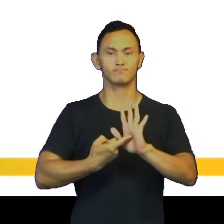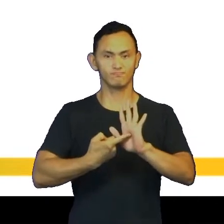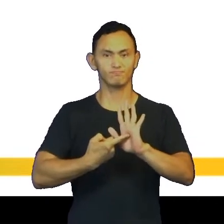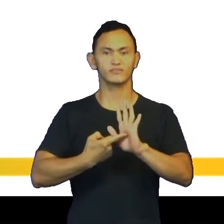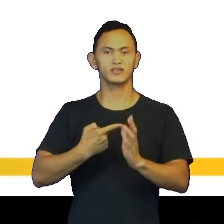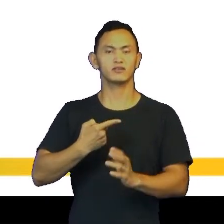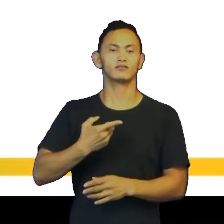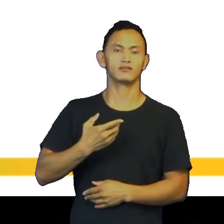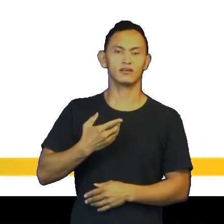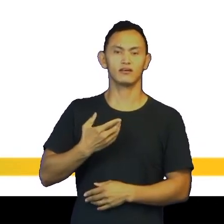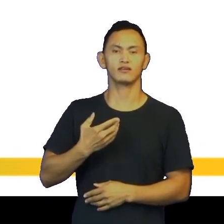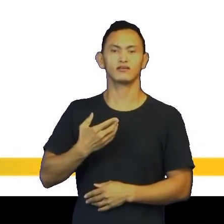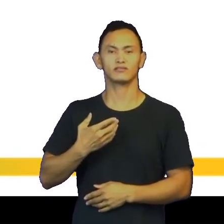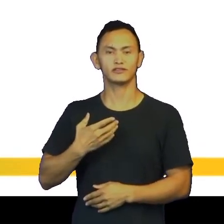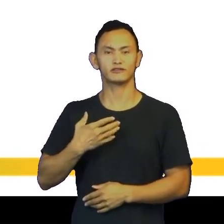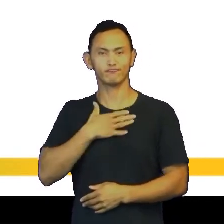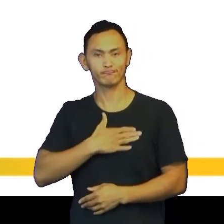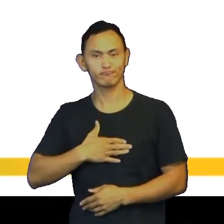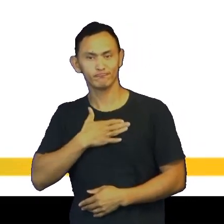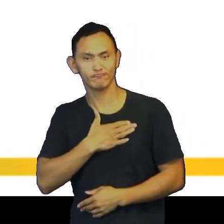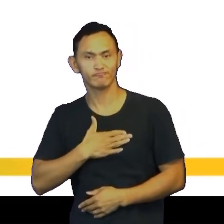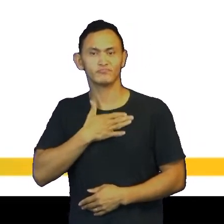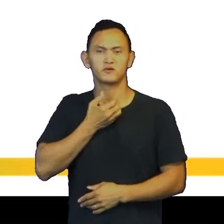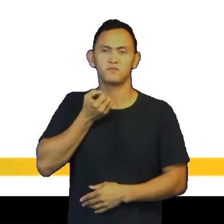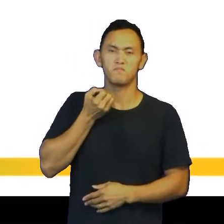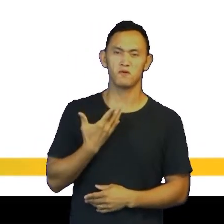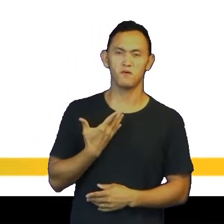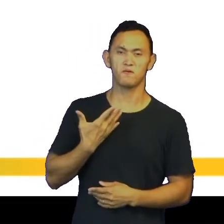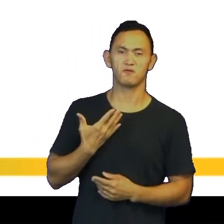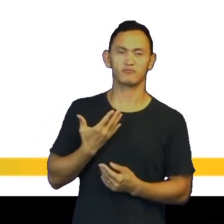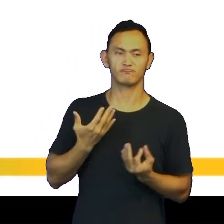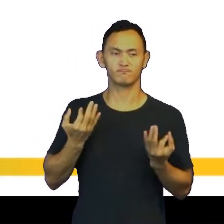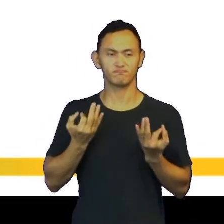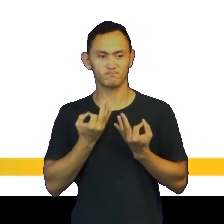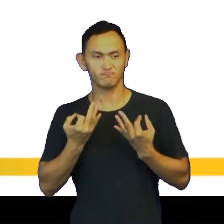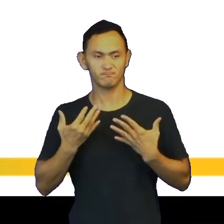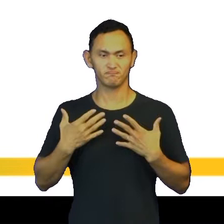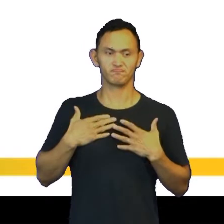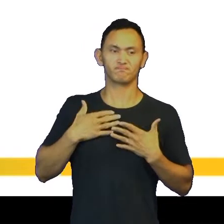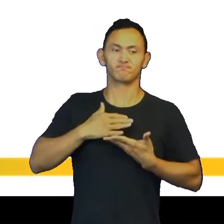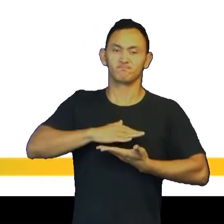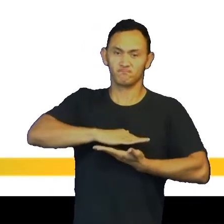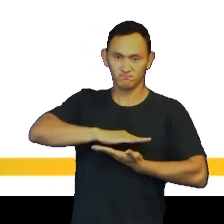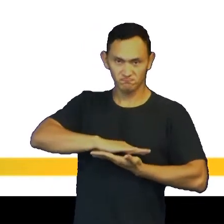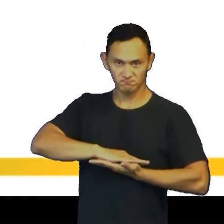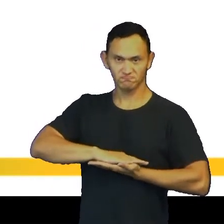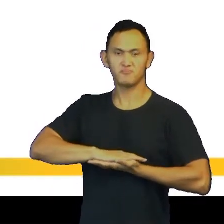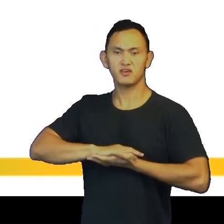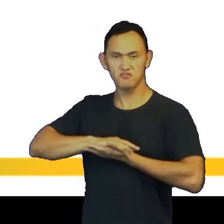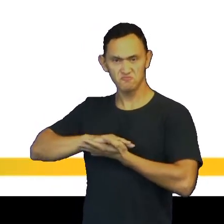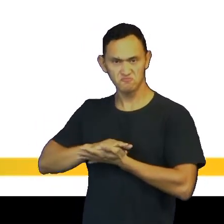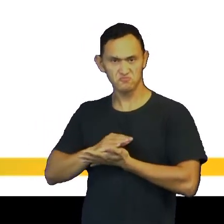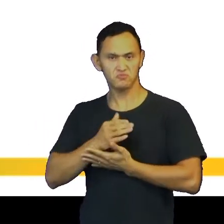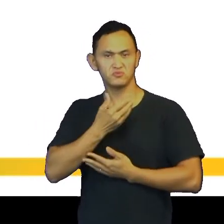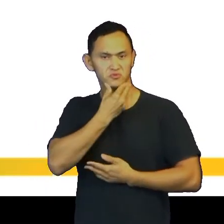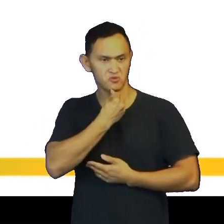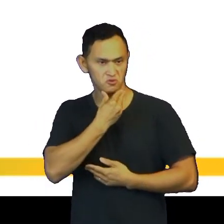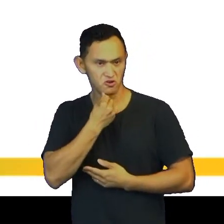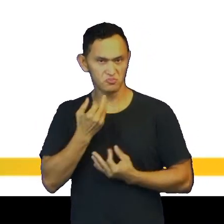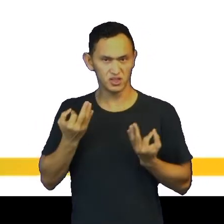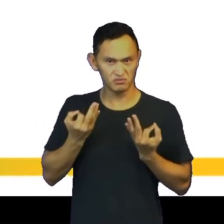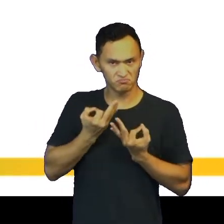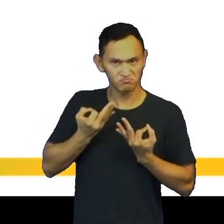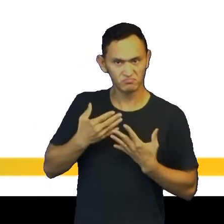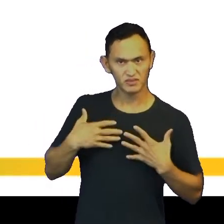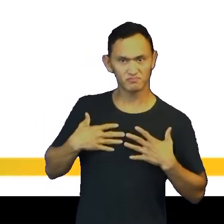um gosto muito apurado né muito elegante as mulheres né os homens muito bem trajados a gente tem